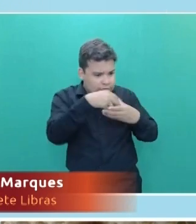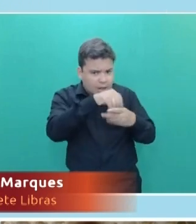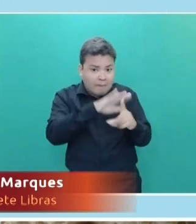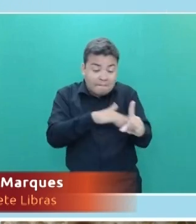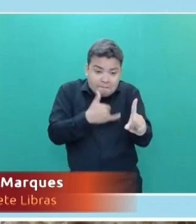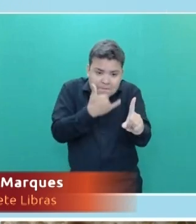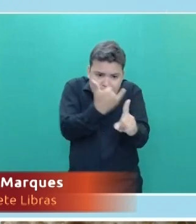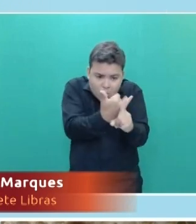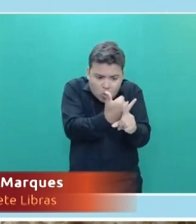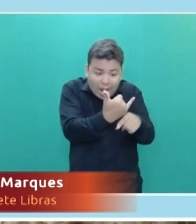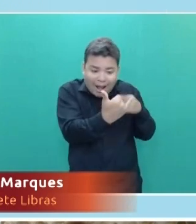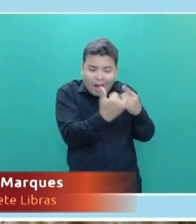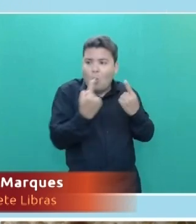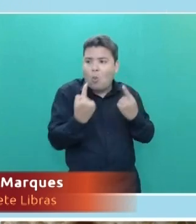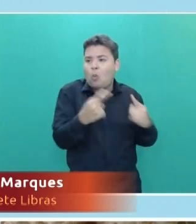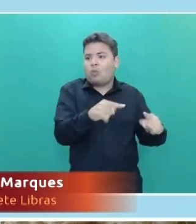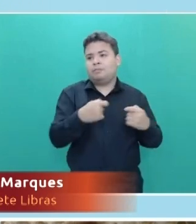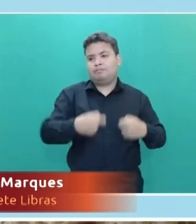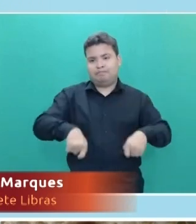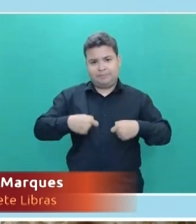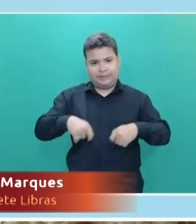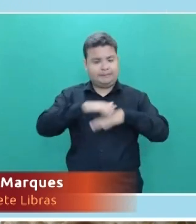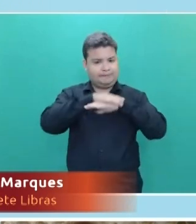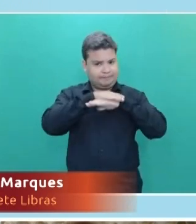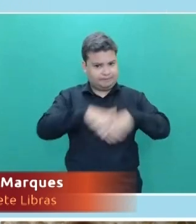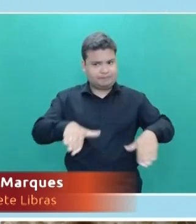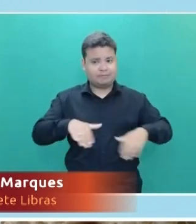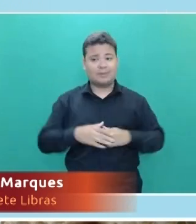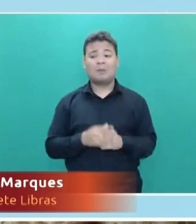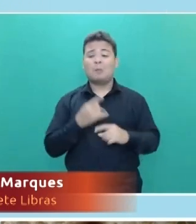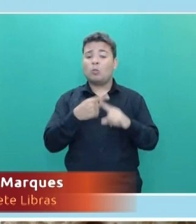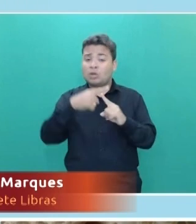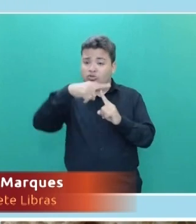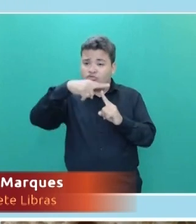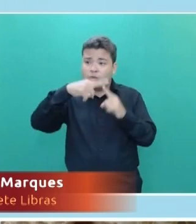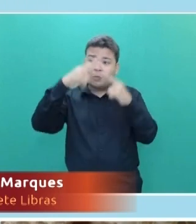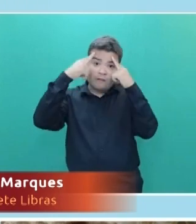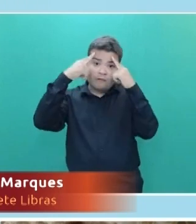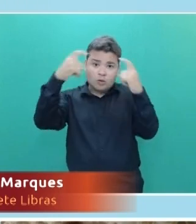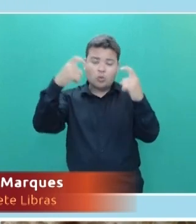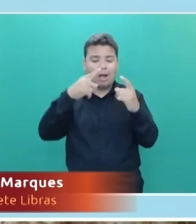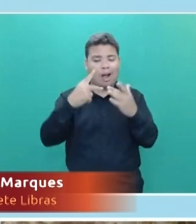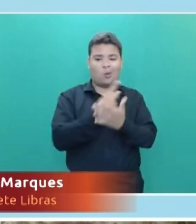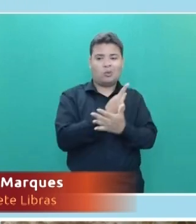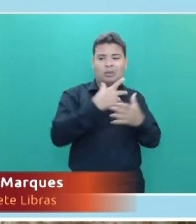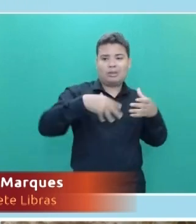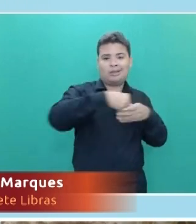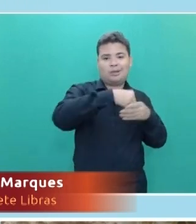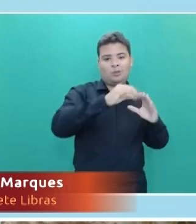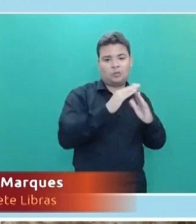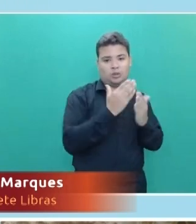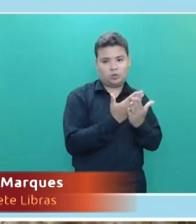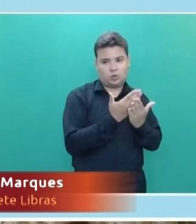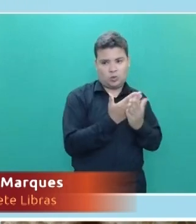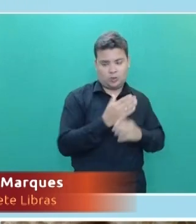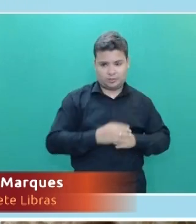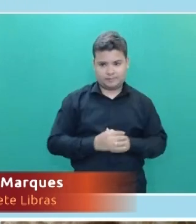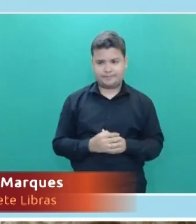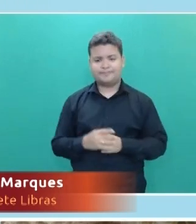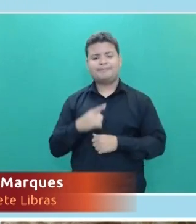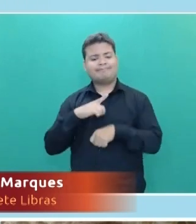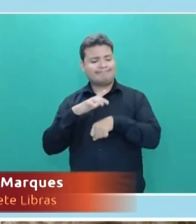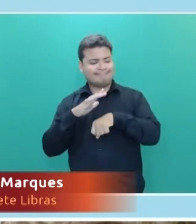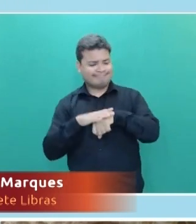violência nas escolas, e a gente pode falar assim, práticas, inclusive, que já